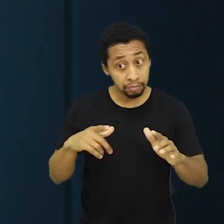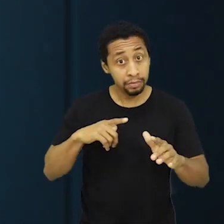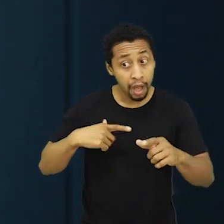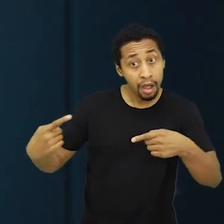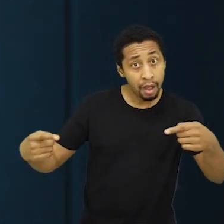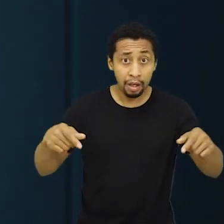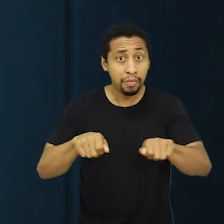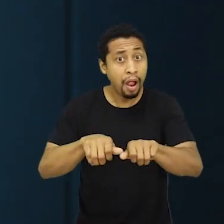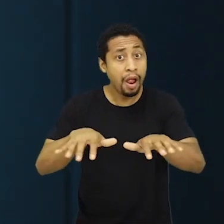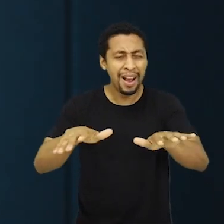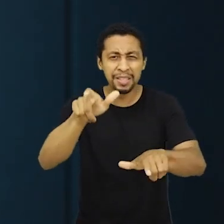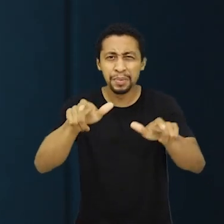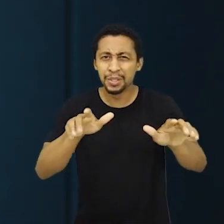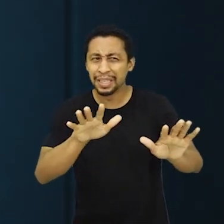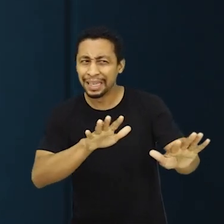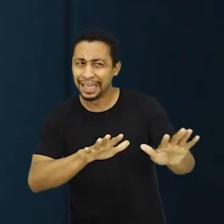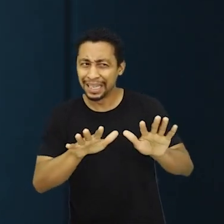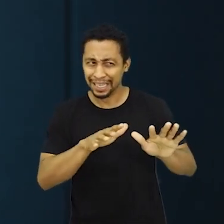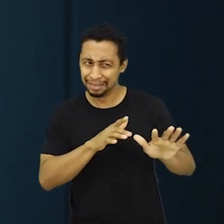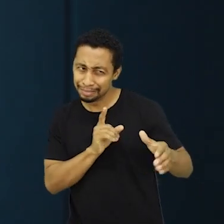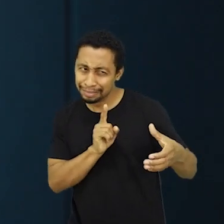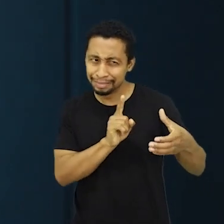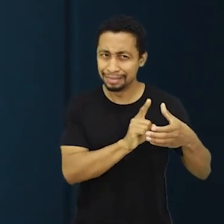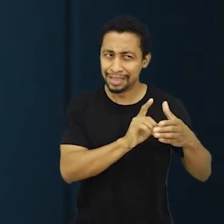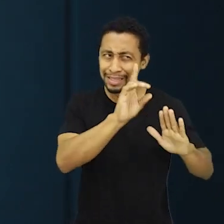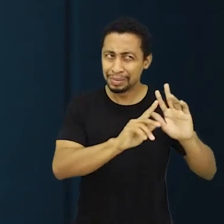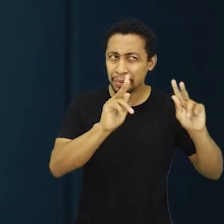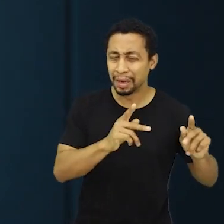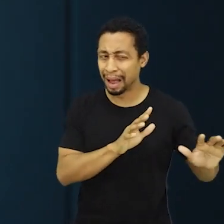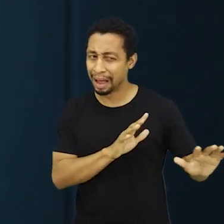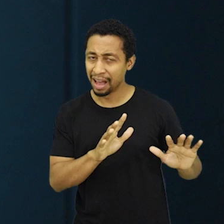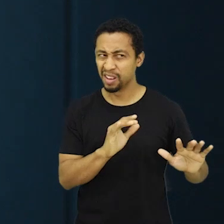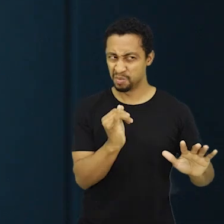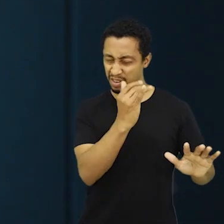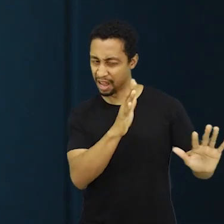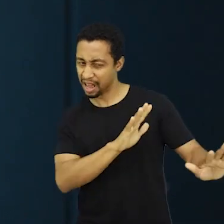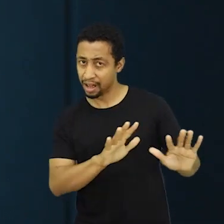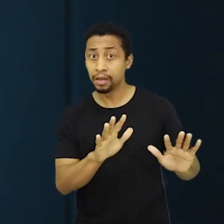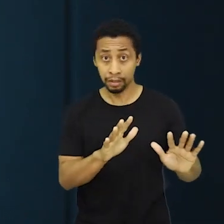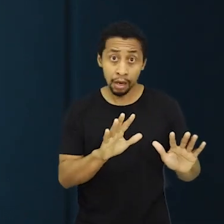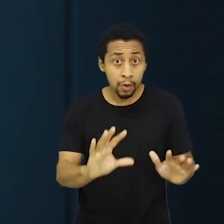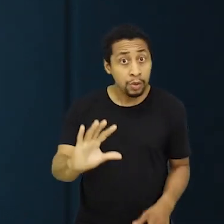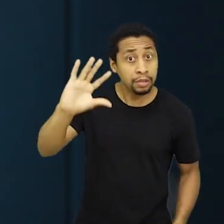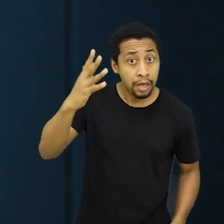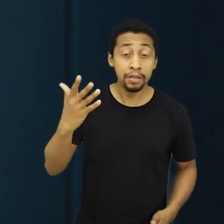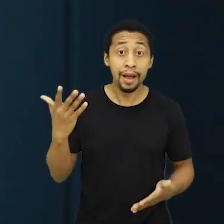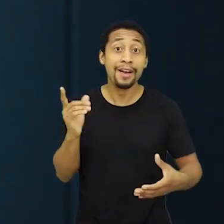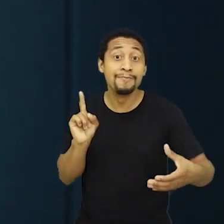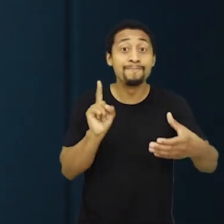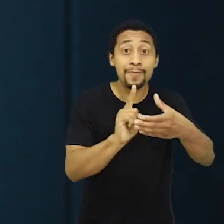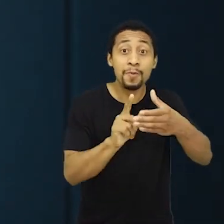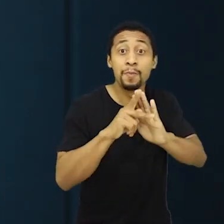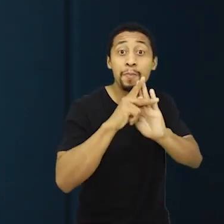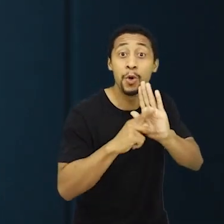afasta as pessoas muitas vezes da luta e do reconhecimento da importância dos direitos humanos. A experiência no projeto faz com que essa pessoa se